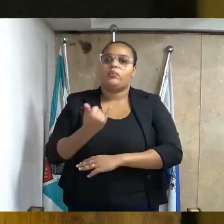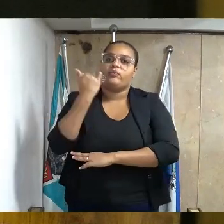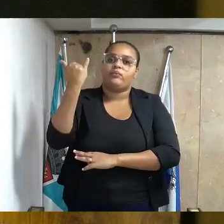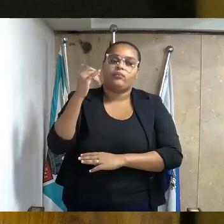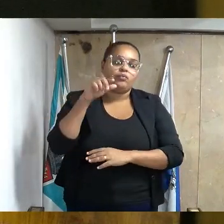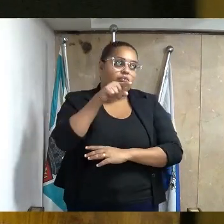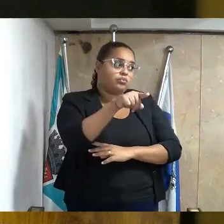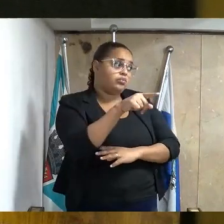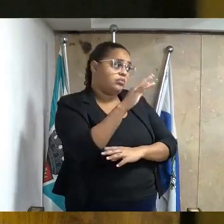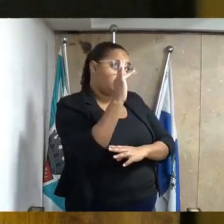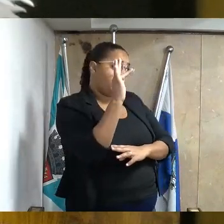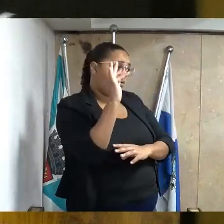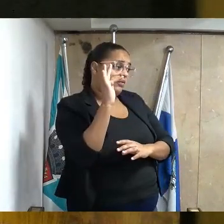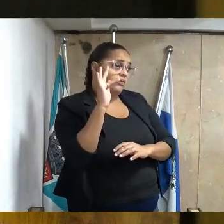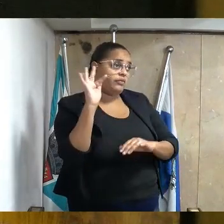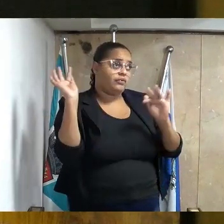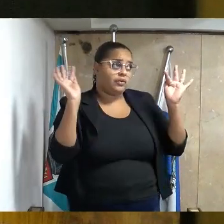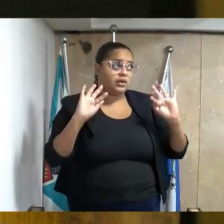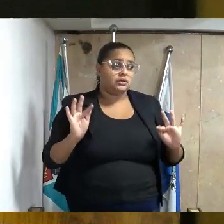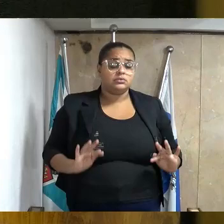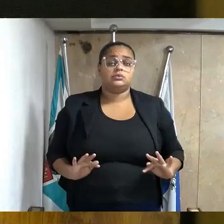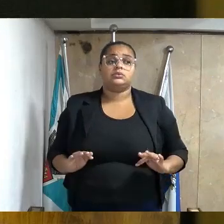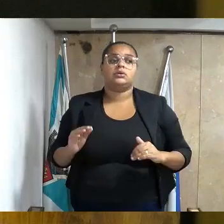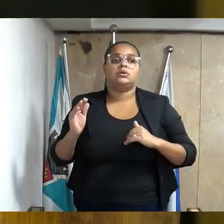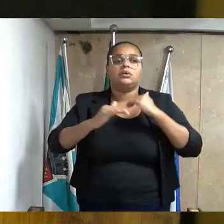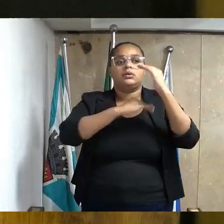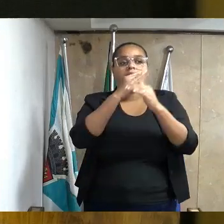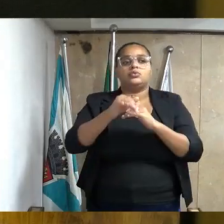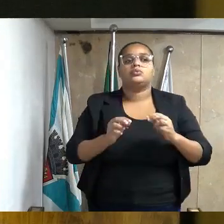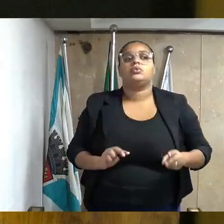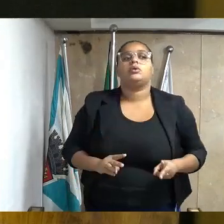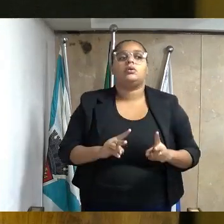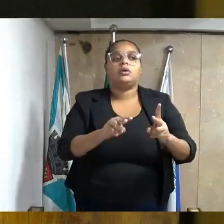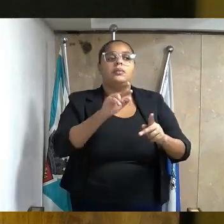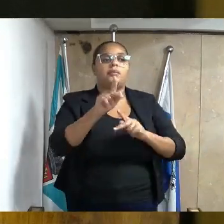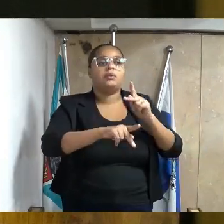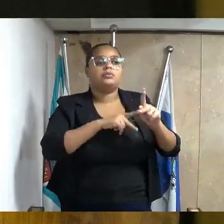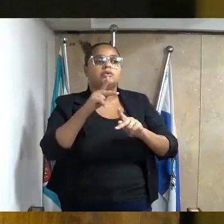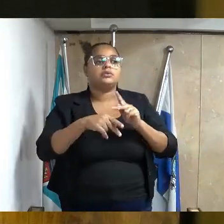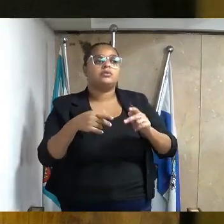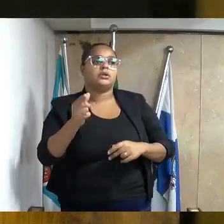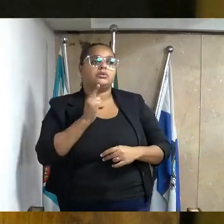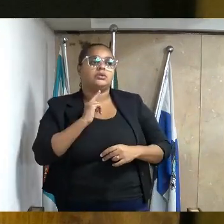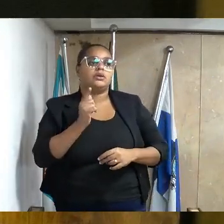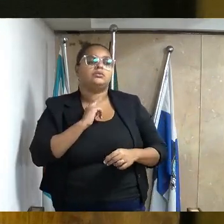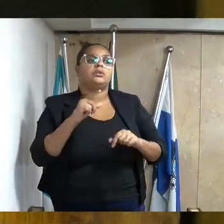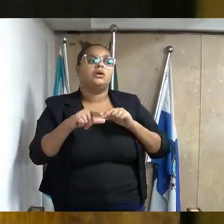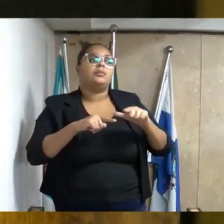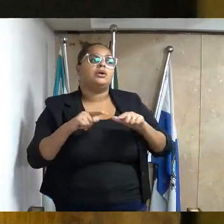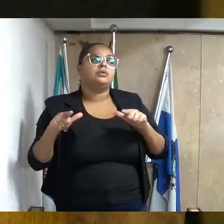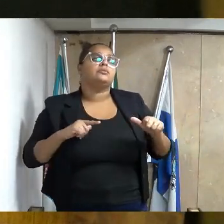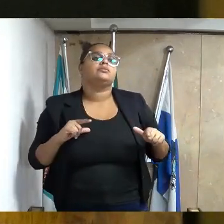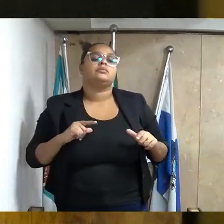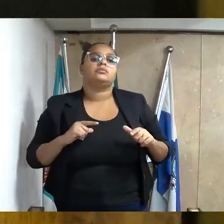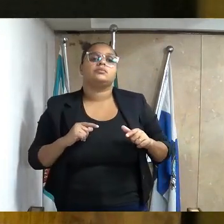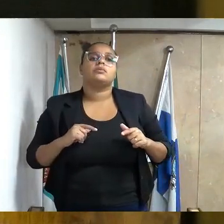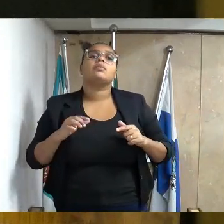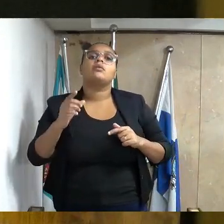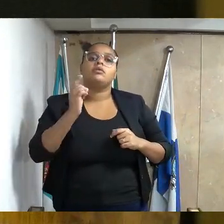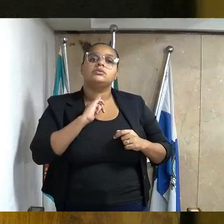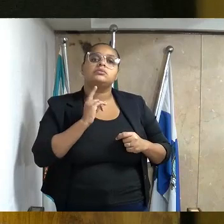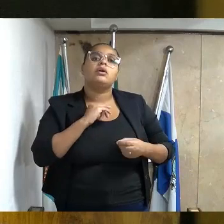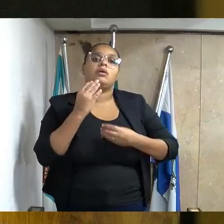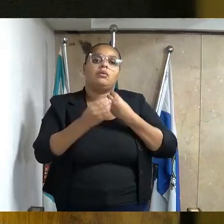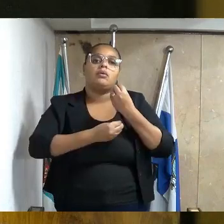notícia, que a gente vai poder avançar muito e a população vai ter os serviços e vai ter